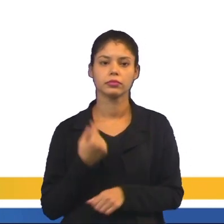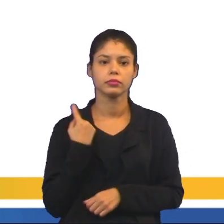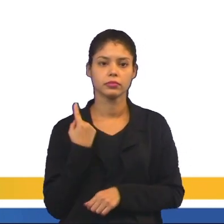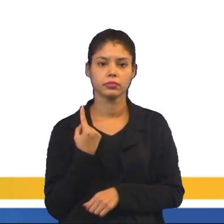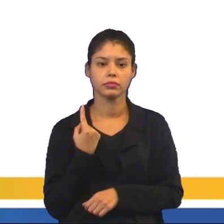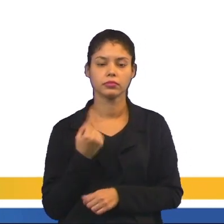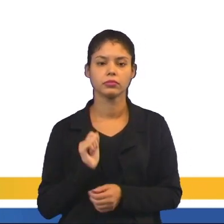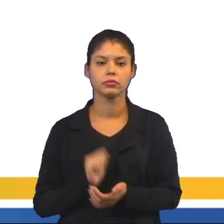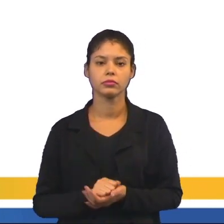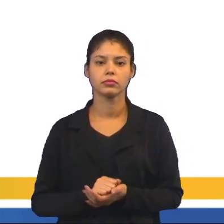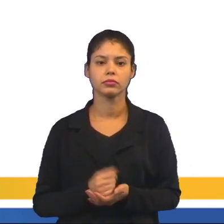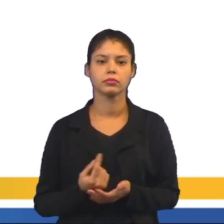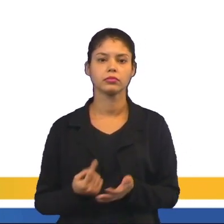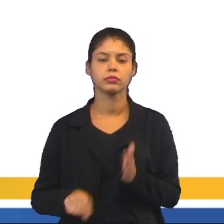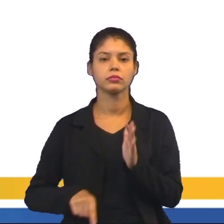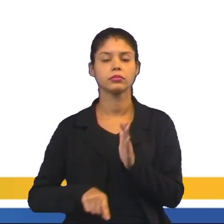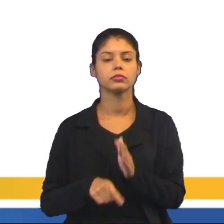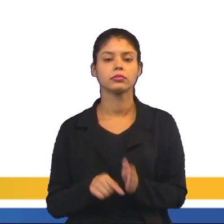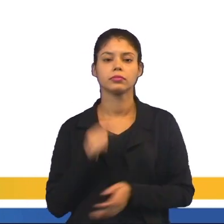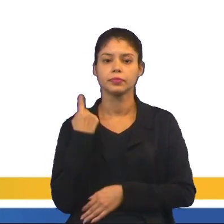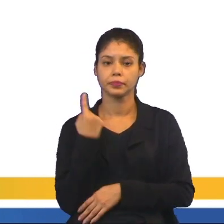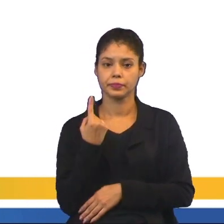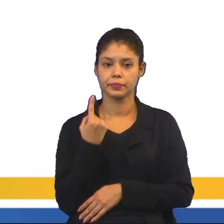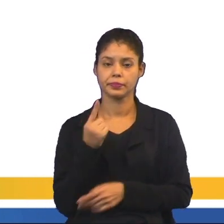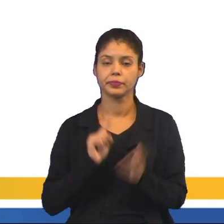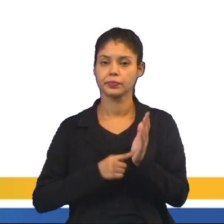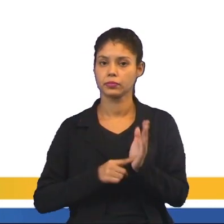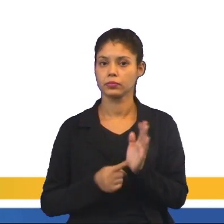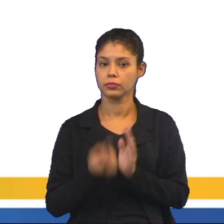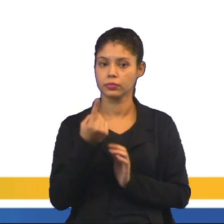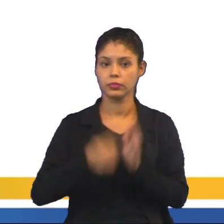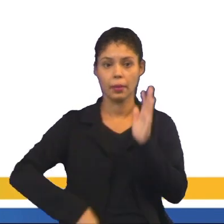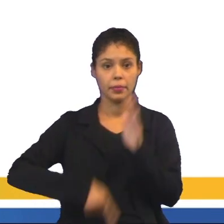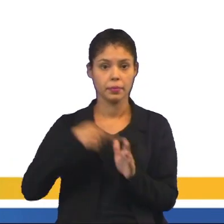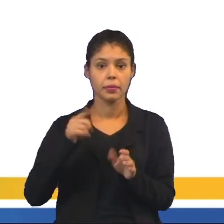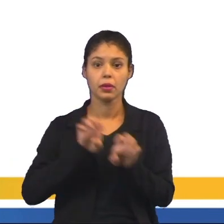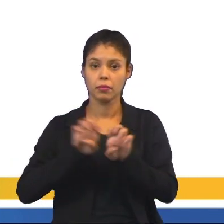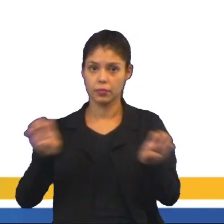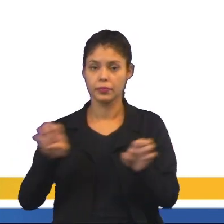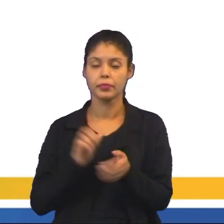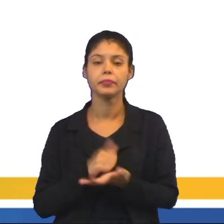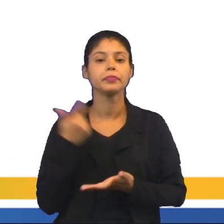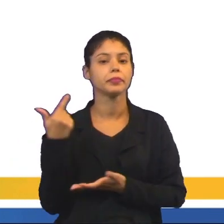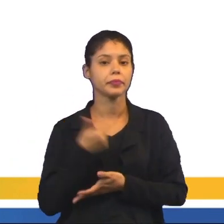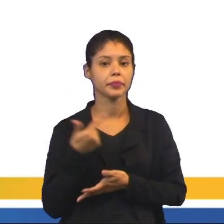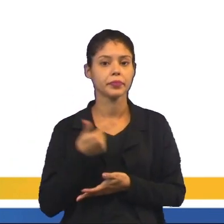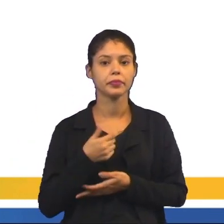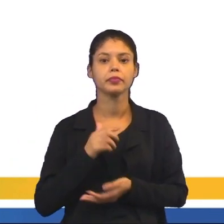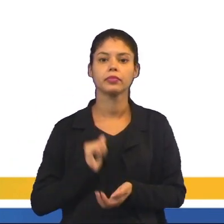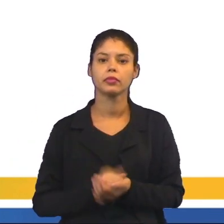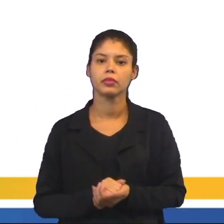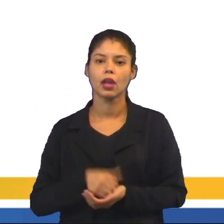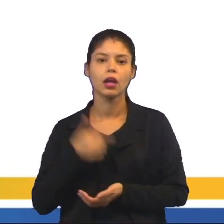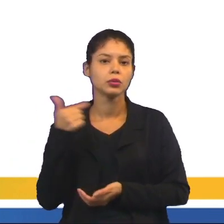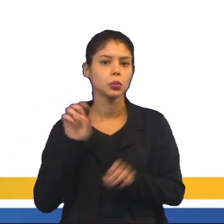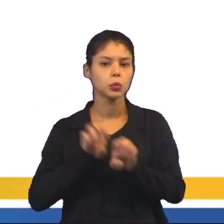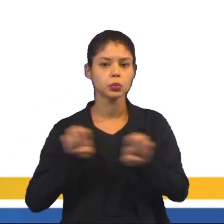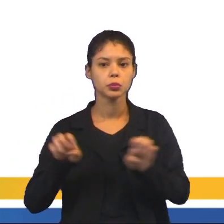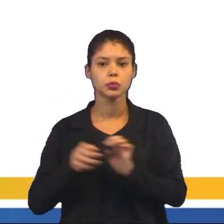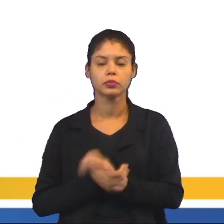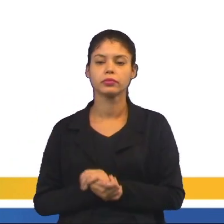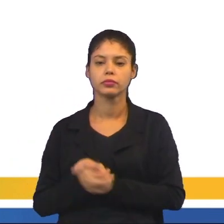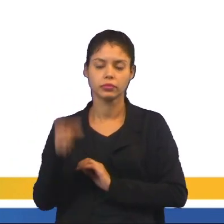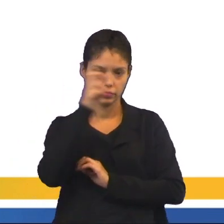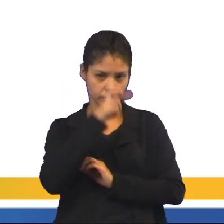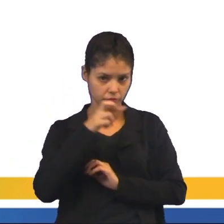de 1, tá? De i, desse ponto 1 aí, a primeira equação e de 2 a segunda